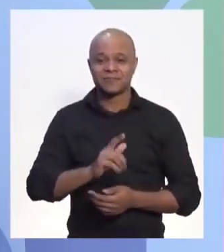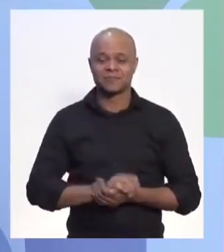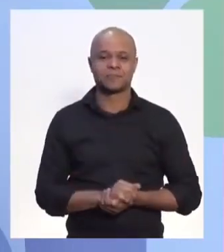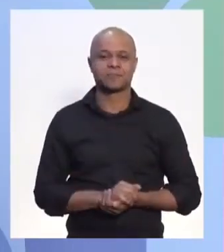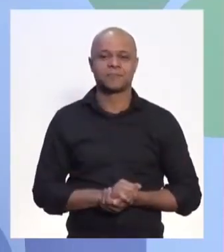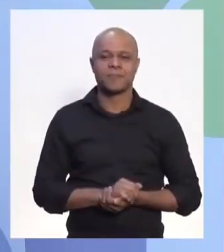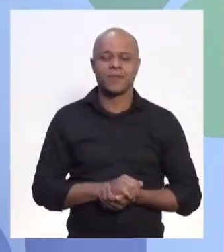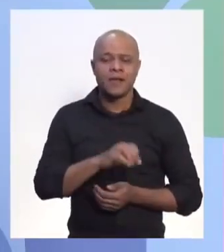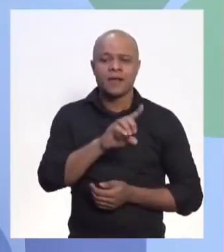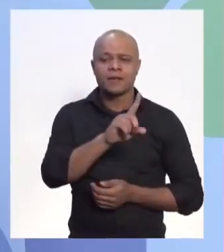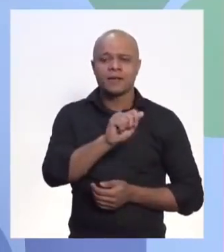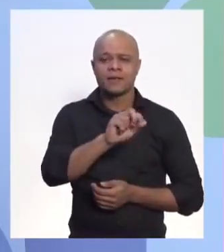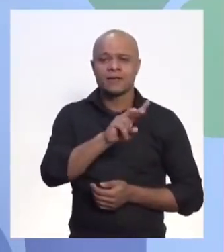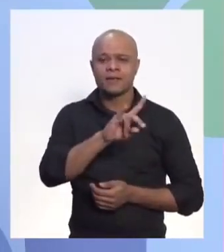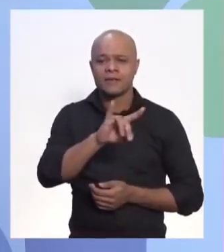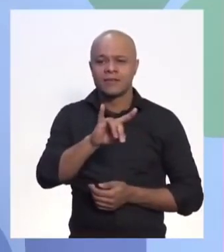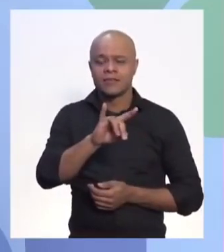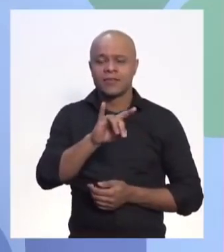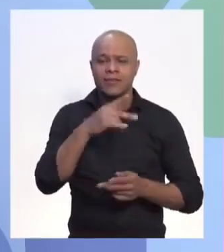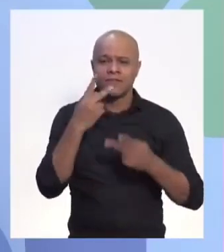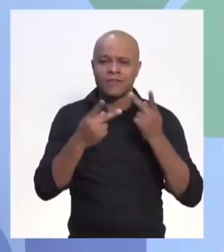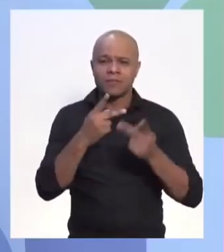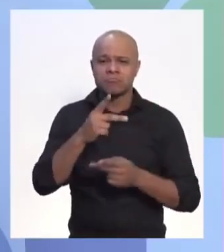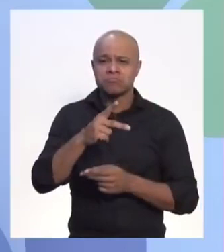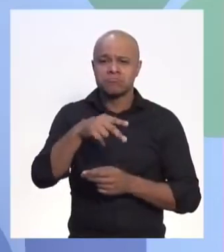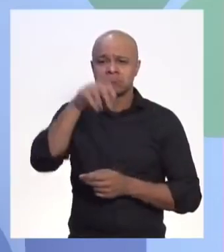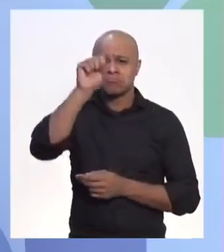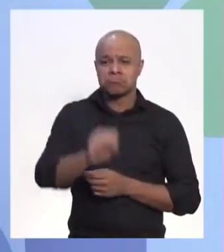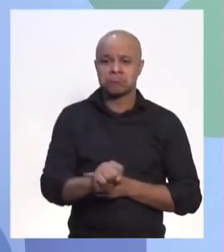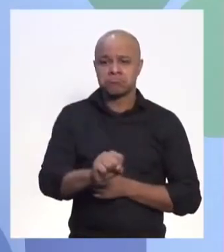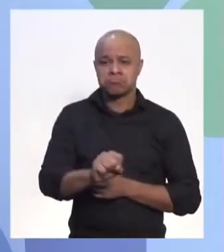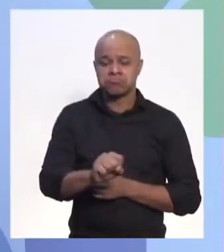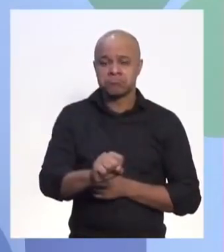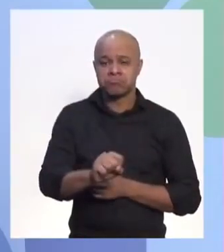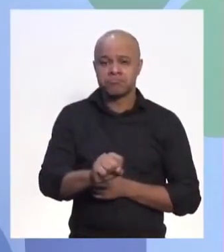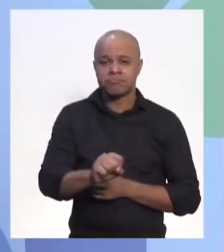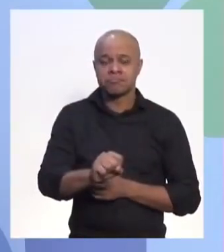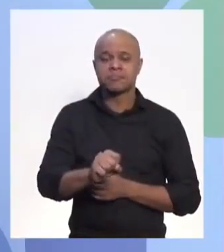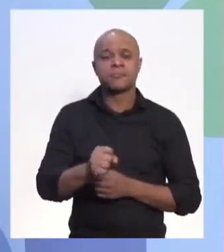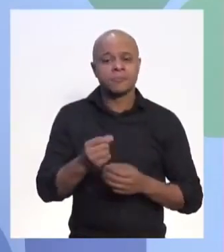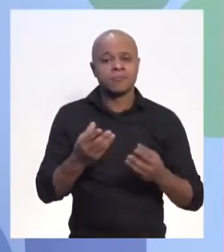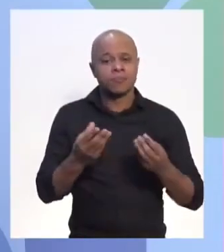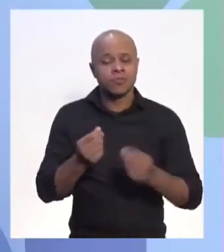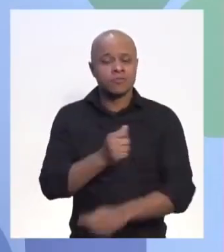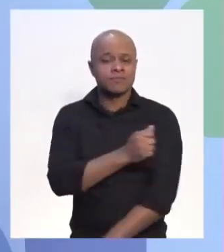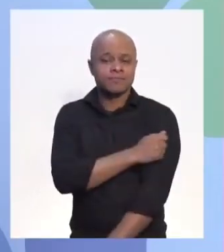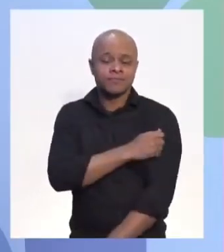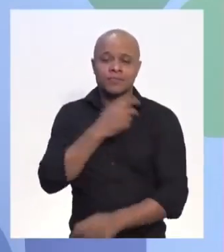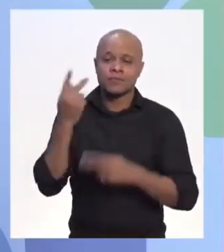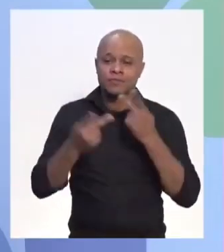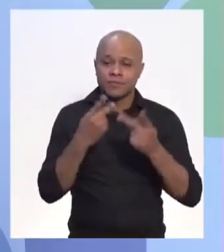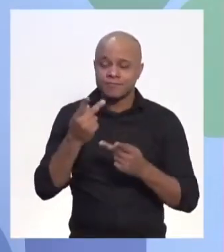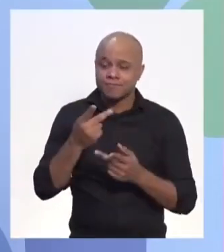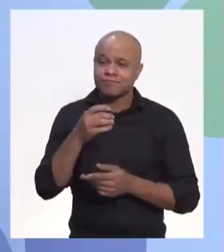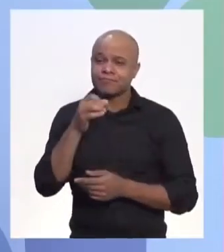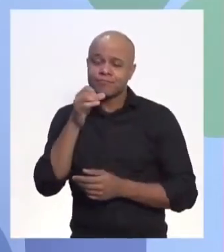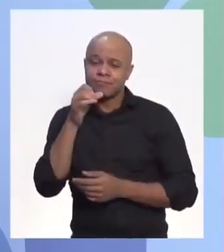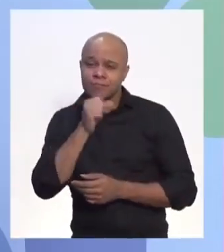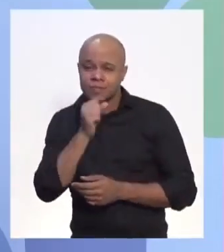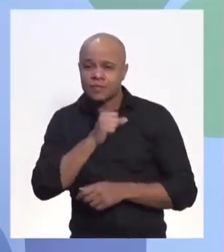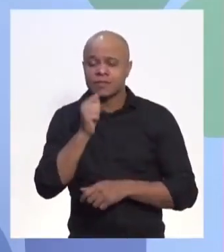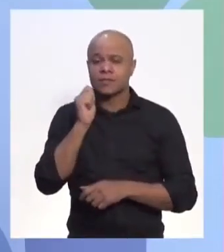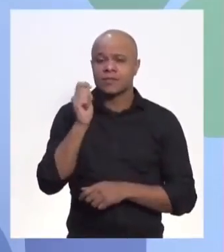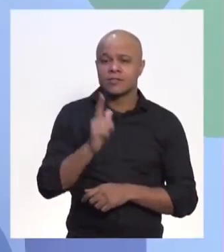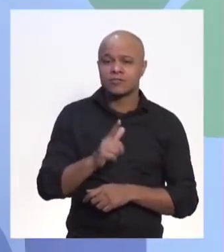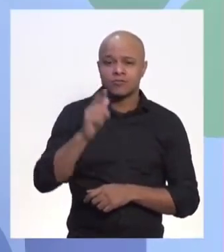Davi, ele respondeu norte e sul. Norte e sul. Então, assim, a maioria está entre laranja e azul, preta e roxa, embora